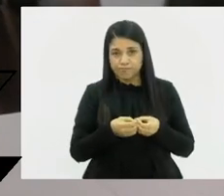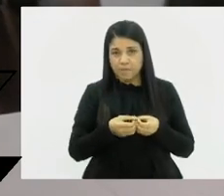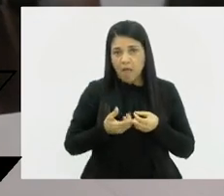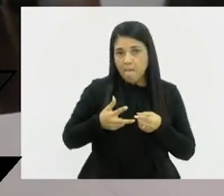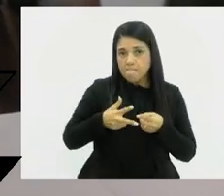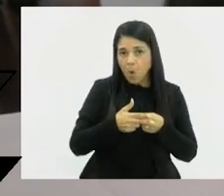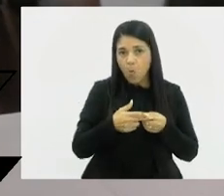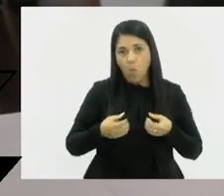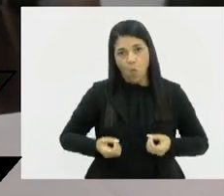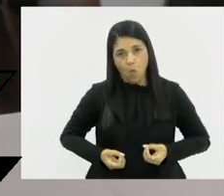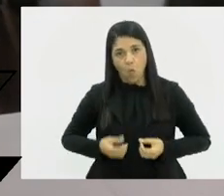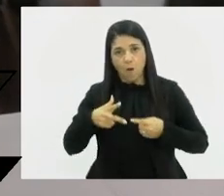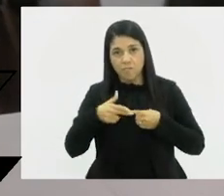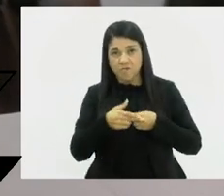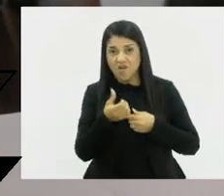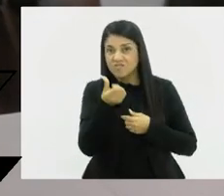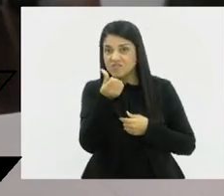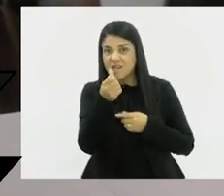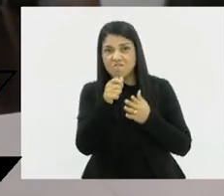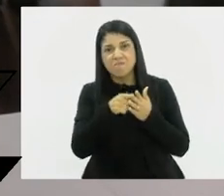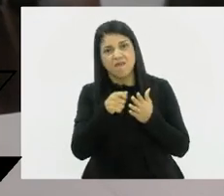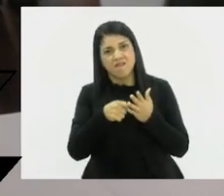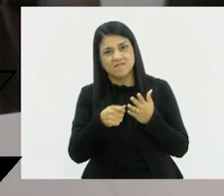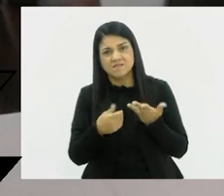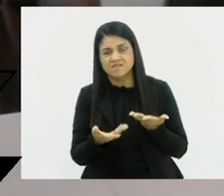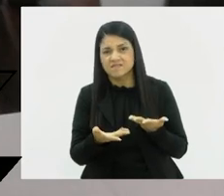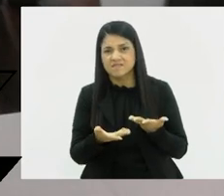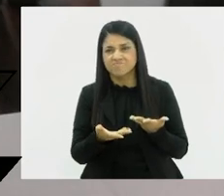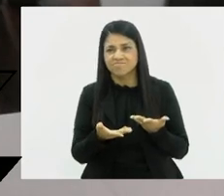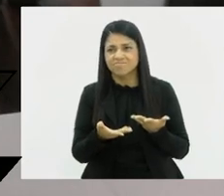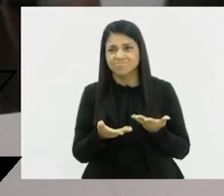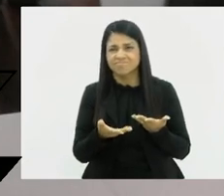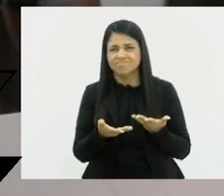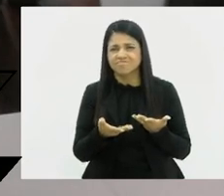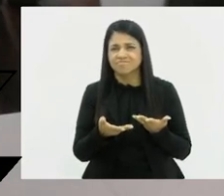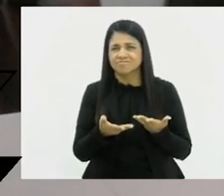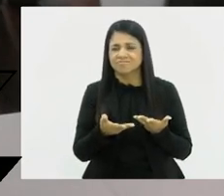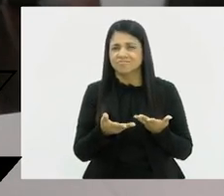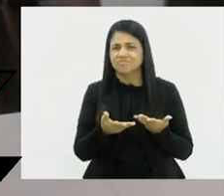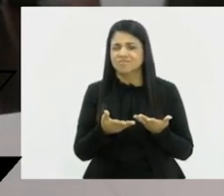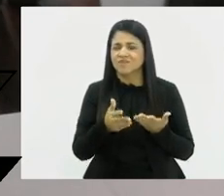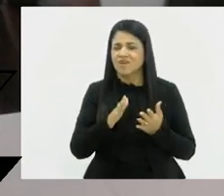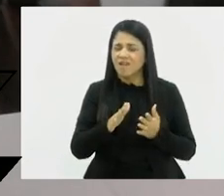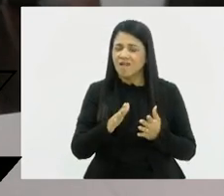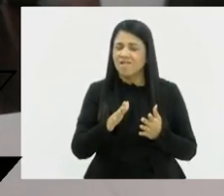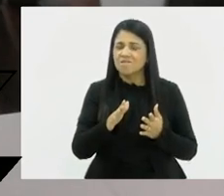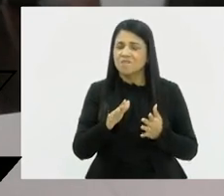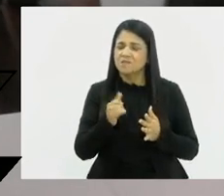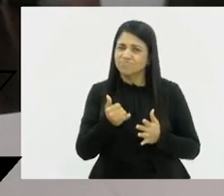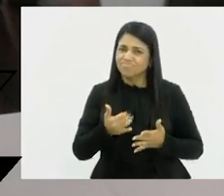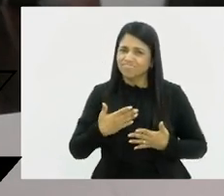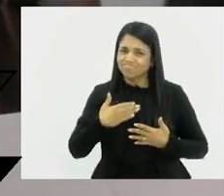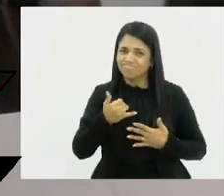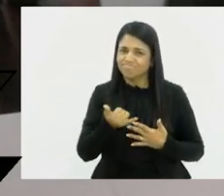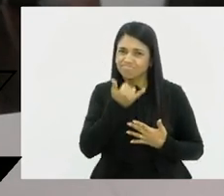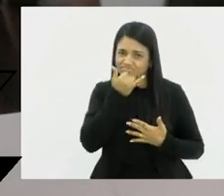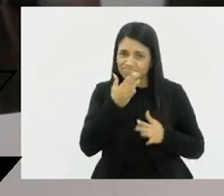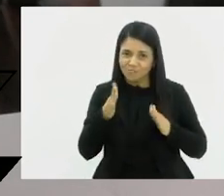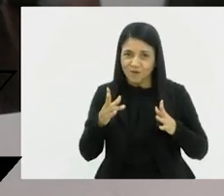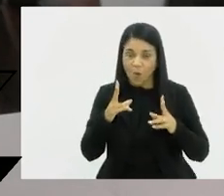pitbull aos seis meses de idade. Sem querer ir no mérito aqui, deputado Mink, que Vossa Excelência colocou muito